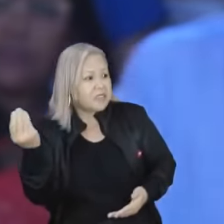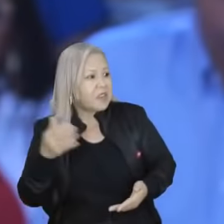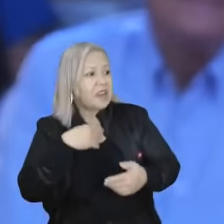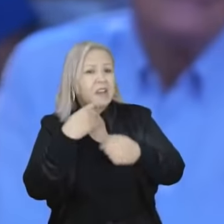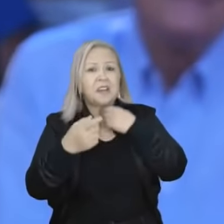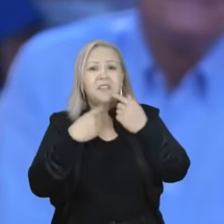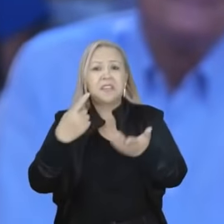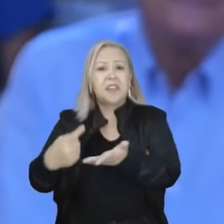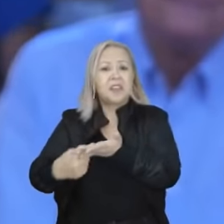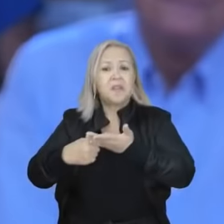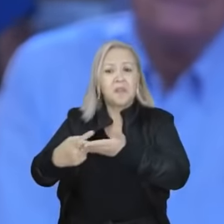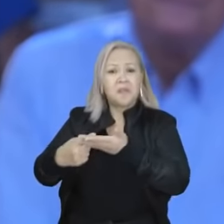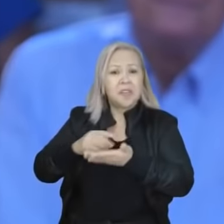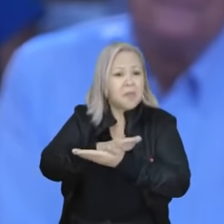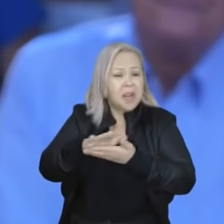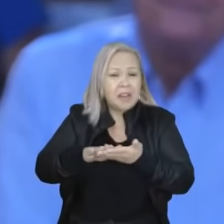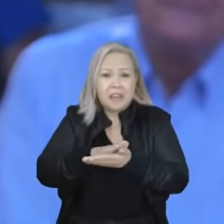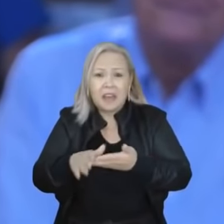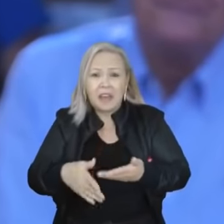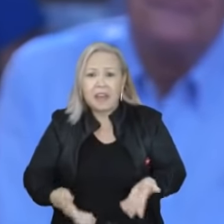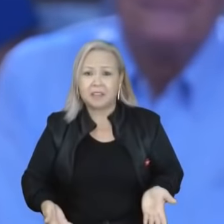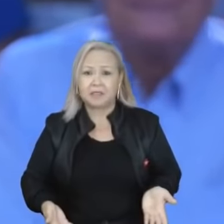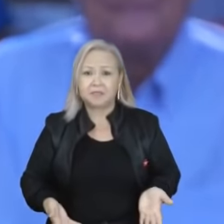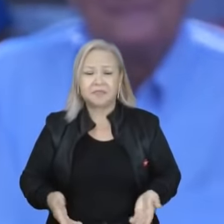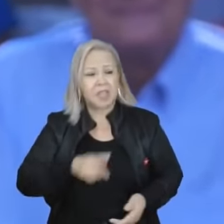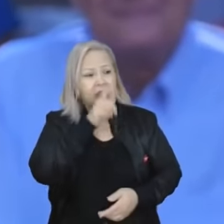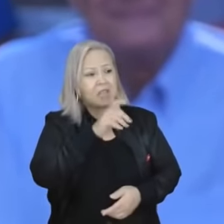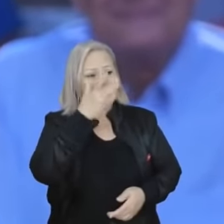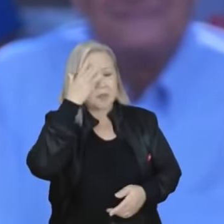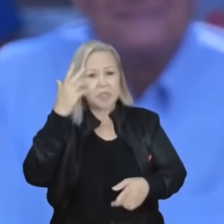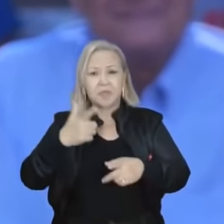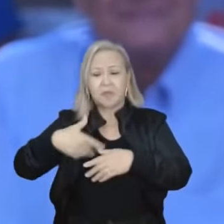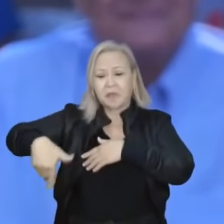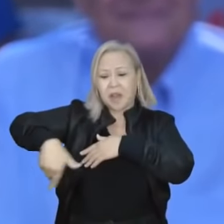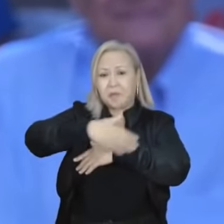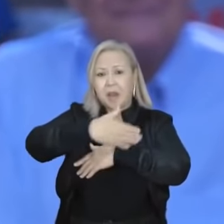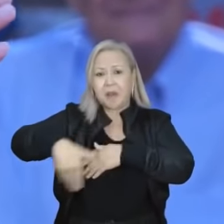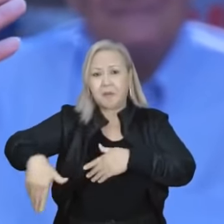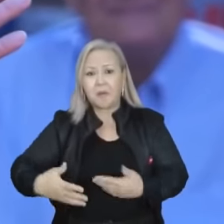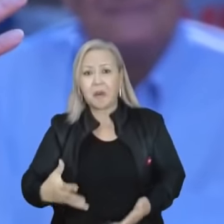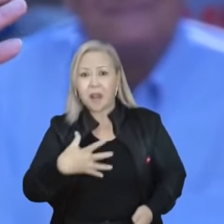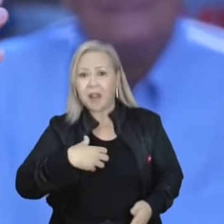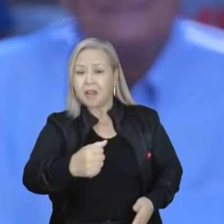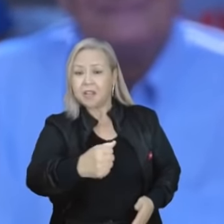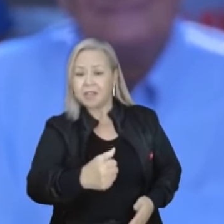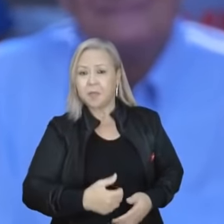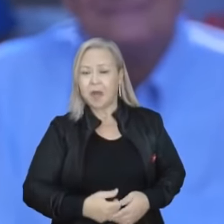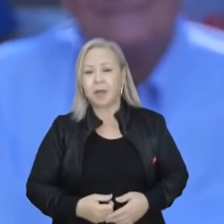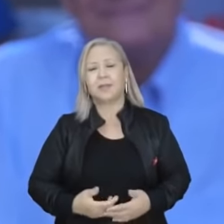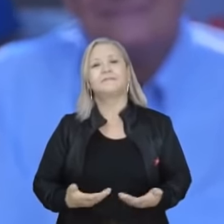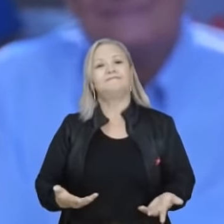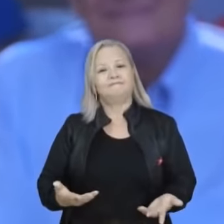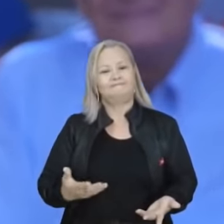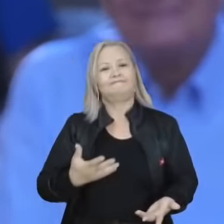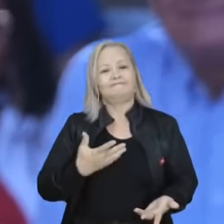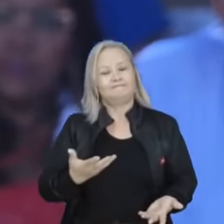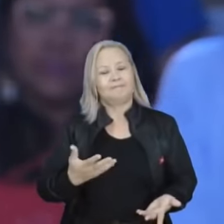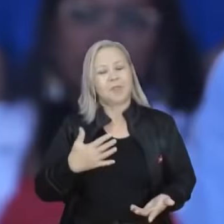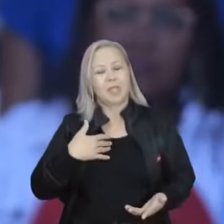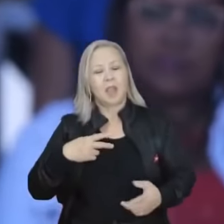mundo. Aí tem cara que vai para a rua, tem cara que se mata. Então, a minha causa é o seguinte, a minha causa